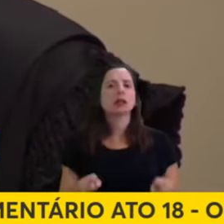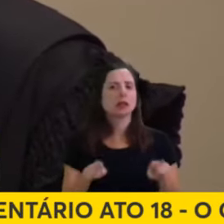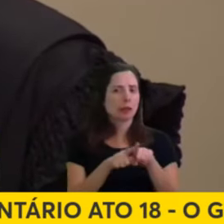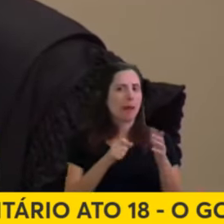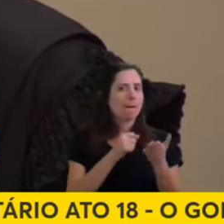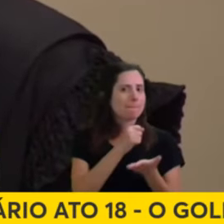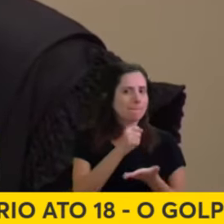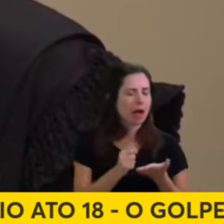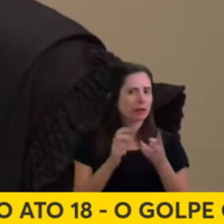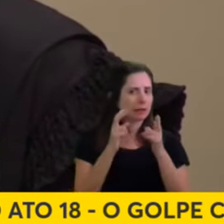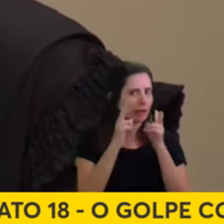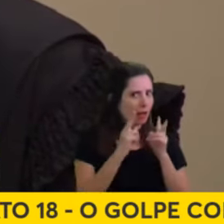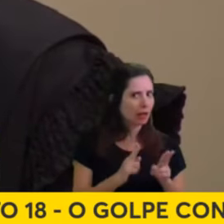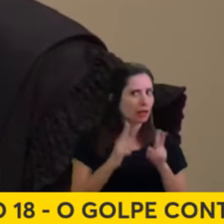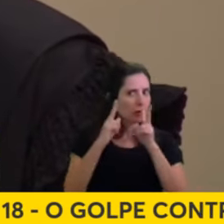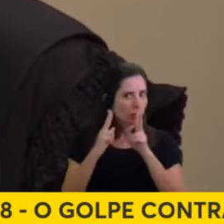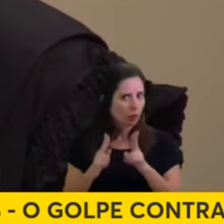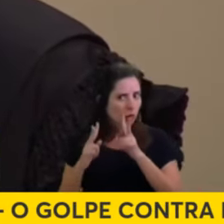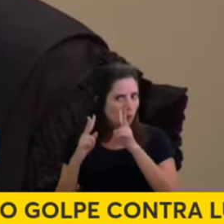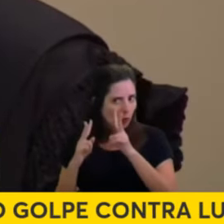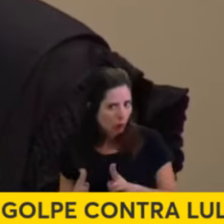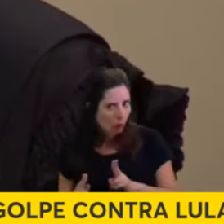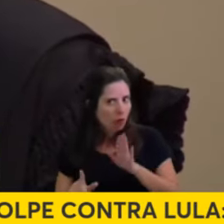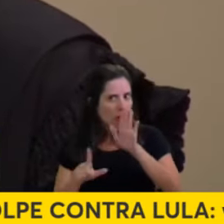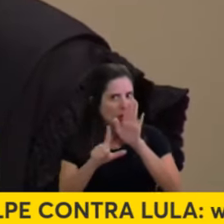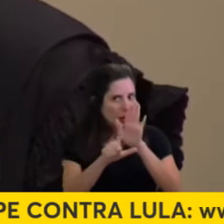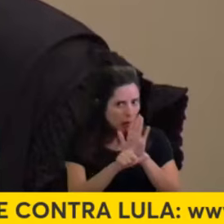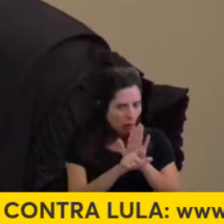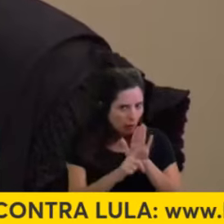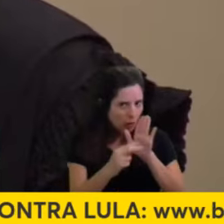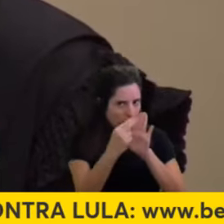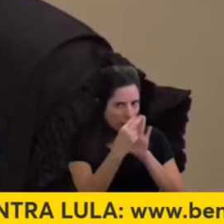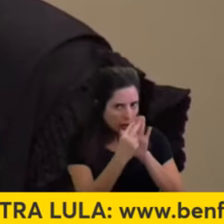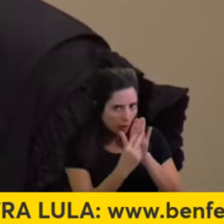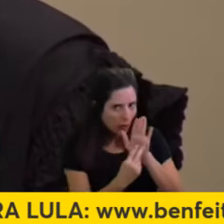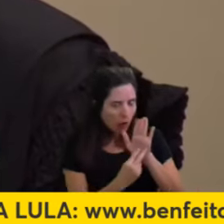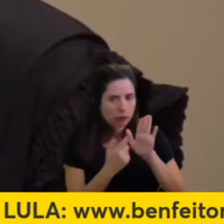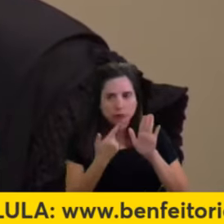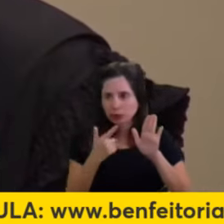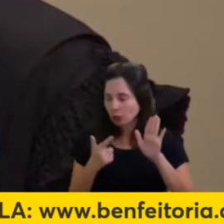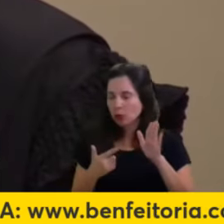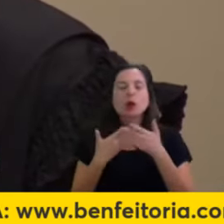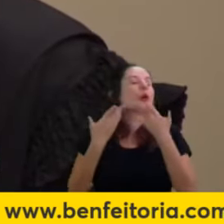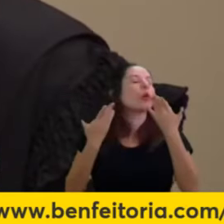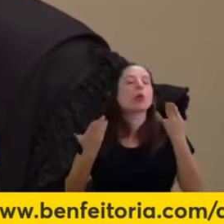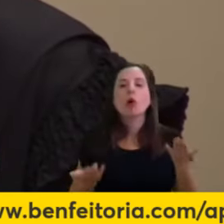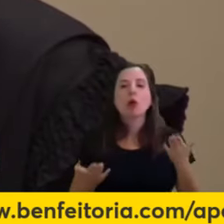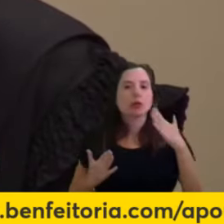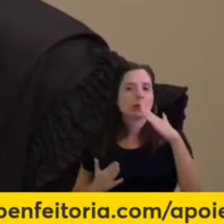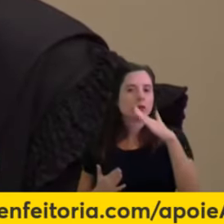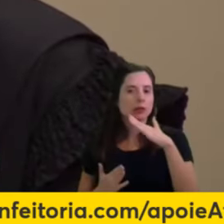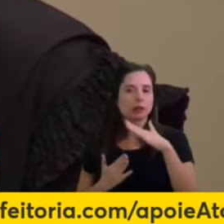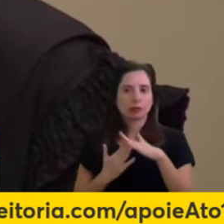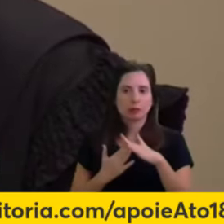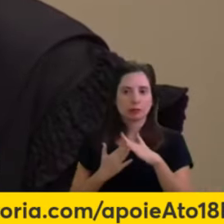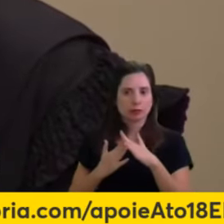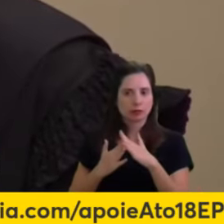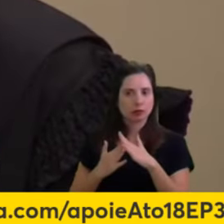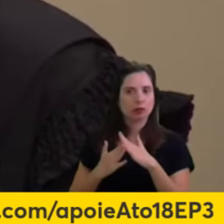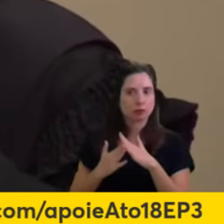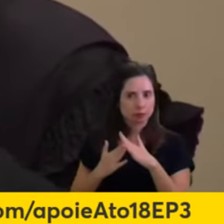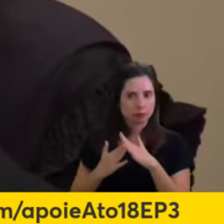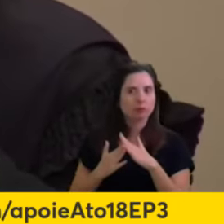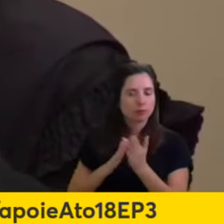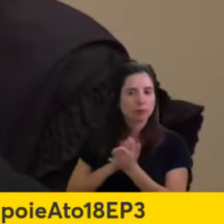que repito não H previsão legal de qual seria o limite de gastos para pré-campanha e tão pouco os julgados paradigma chegaram a